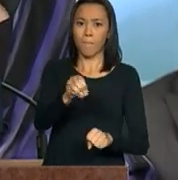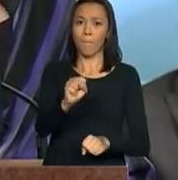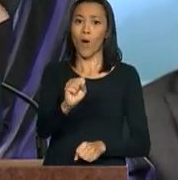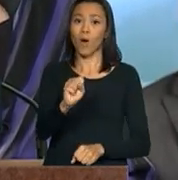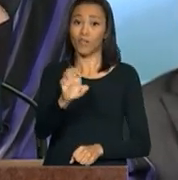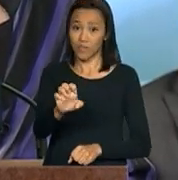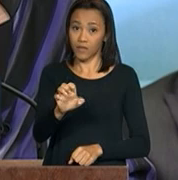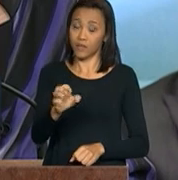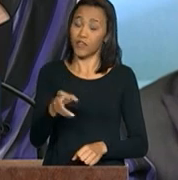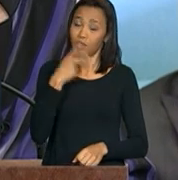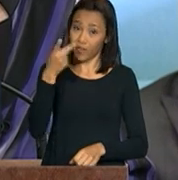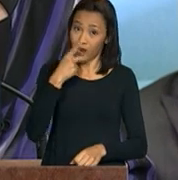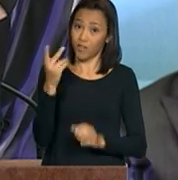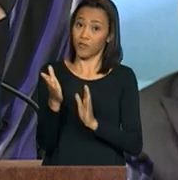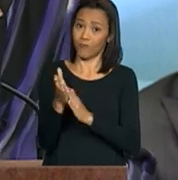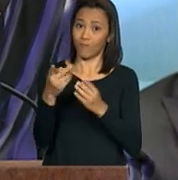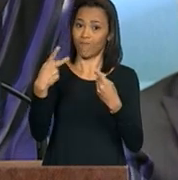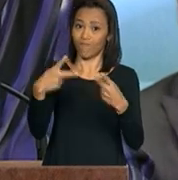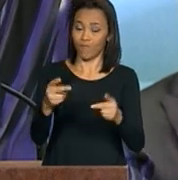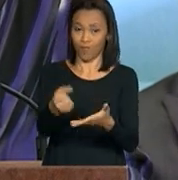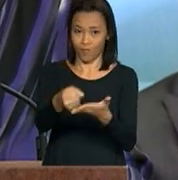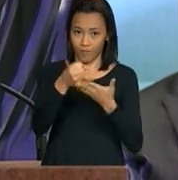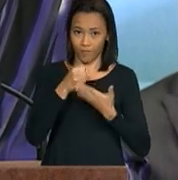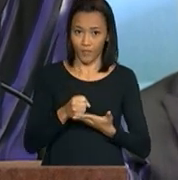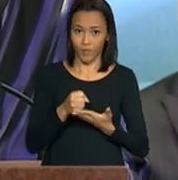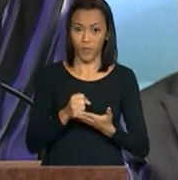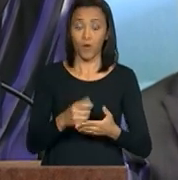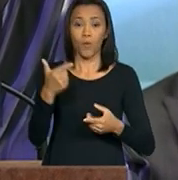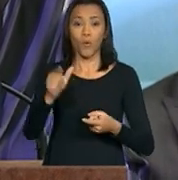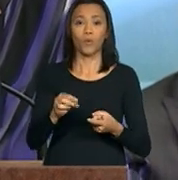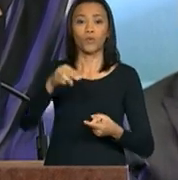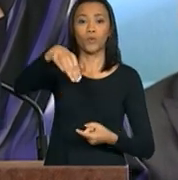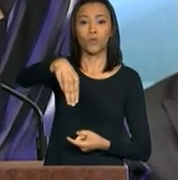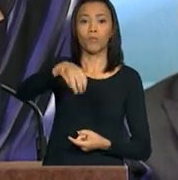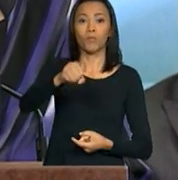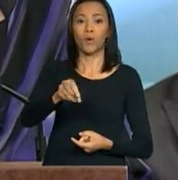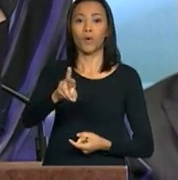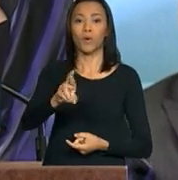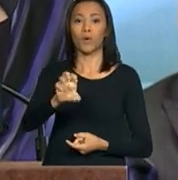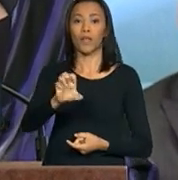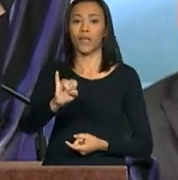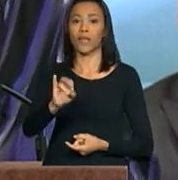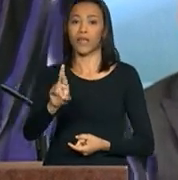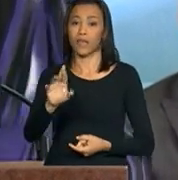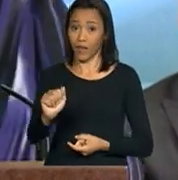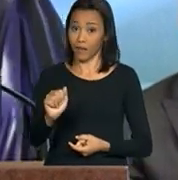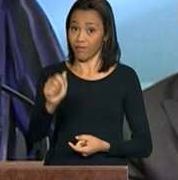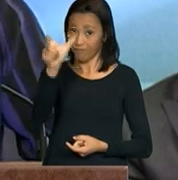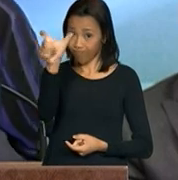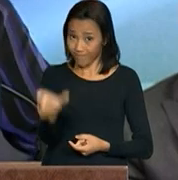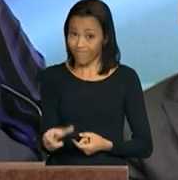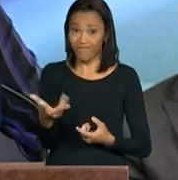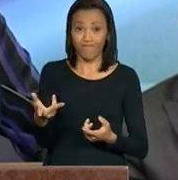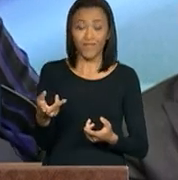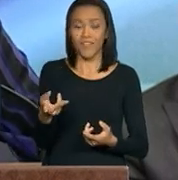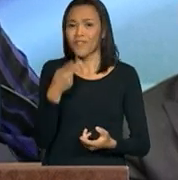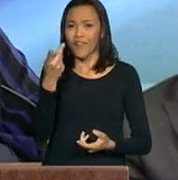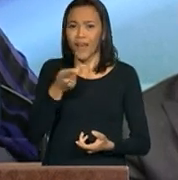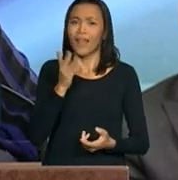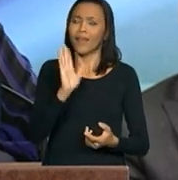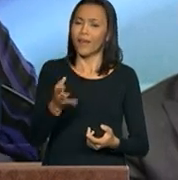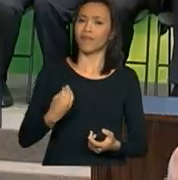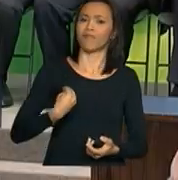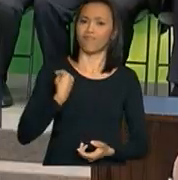suas contribuições do Moreira Franco não é necessário falar ele está no